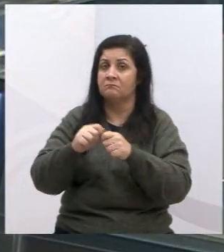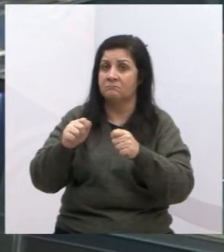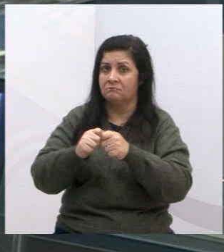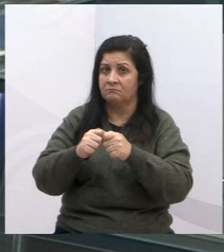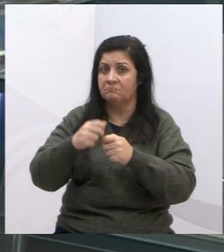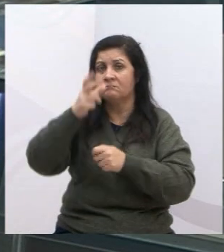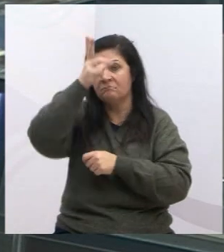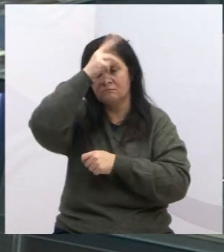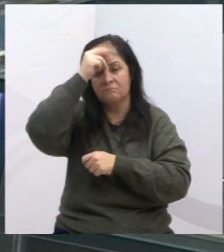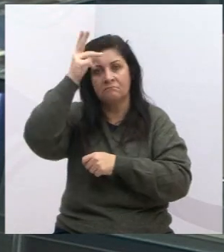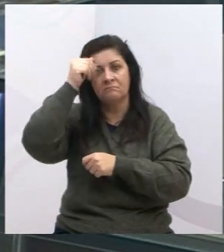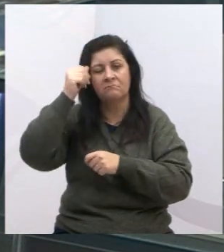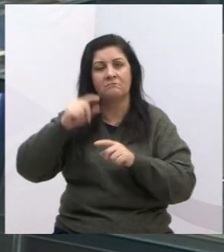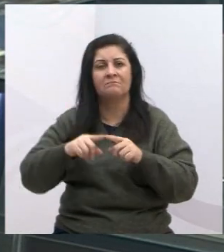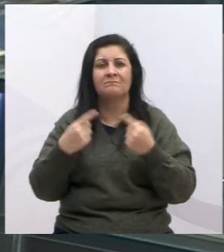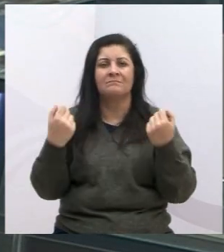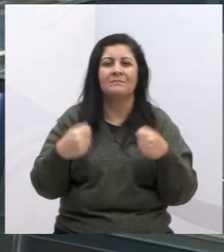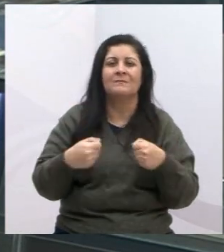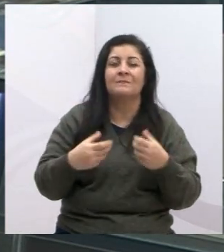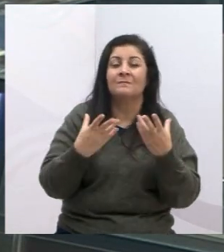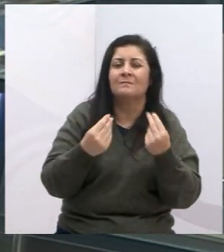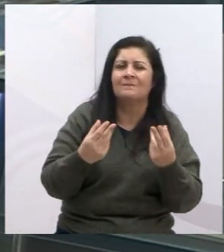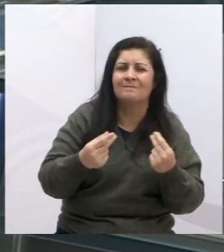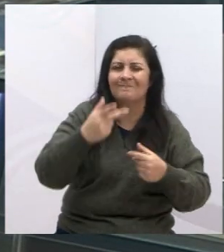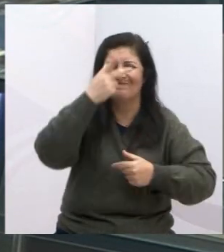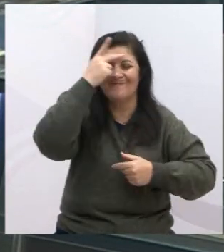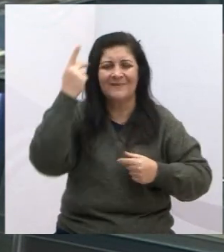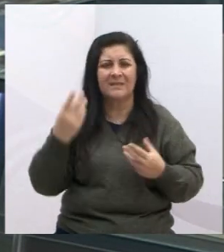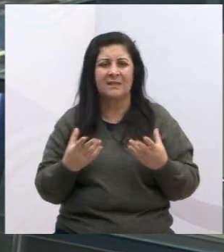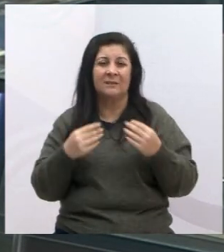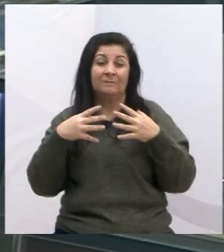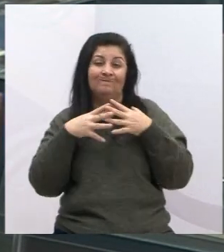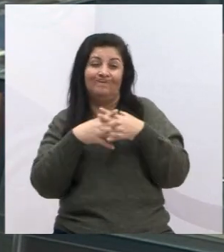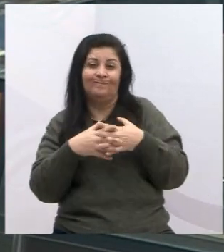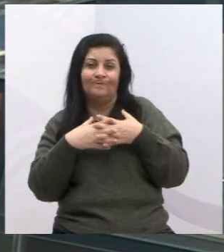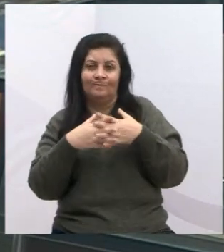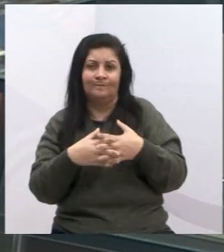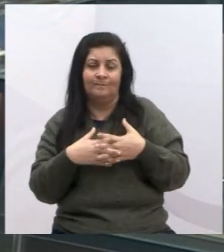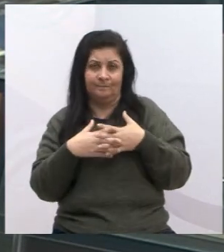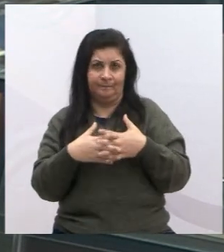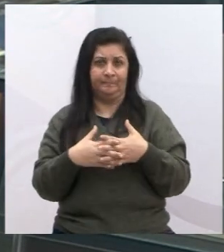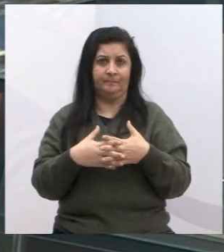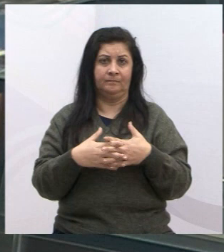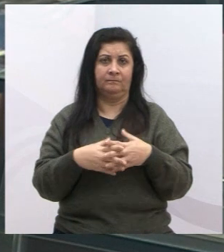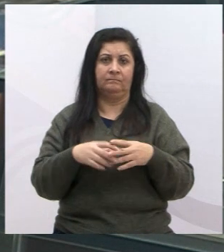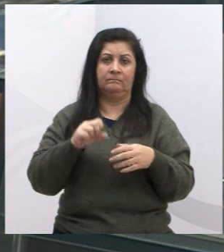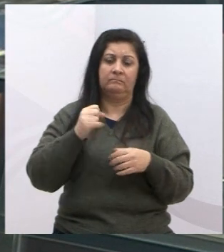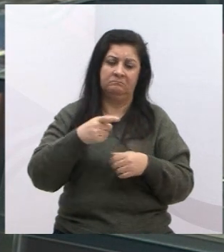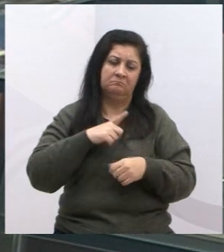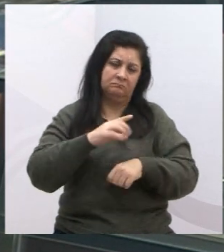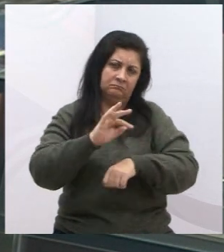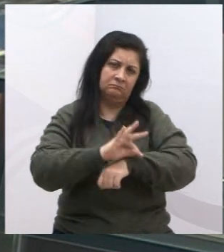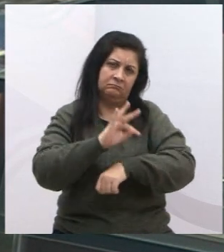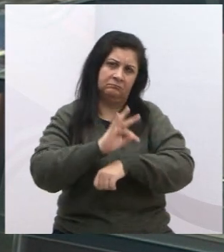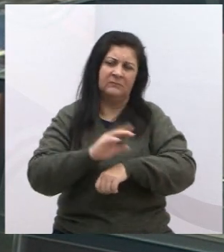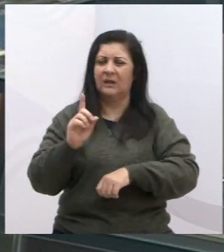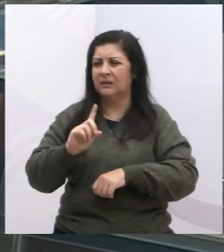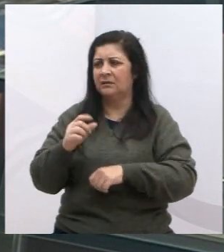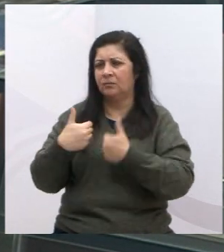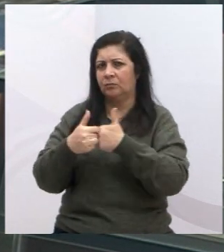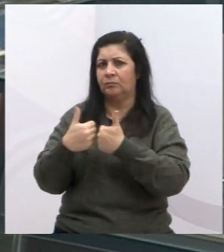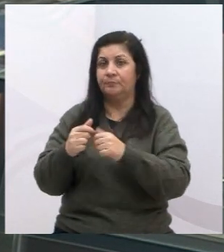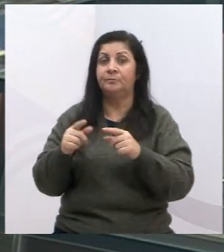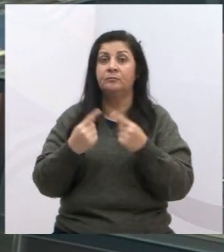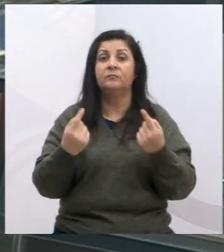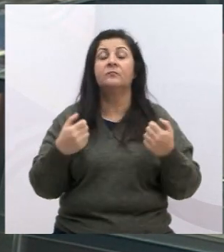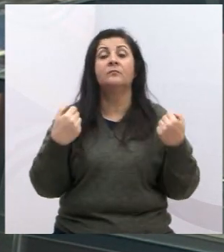demanda de muita gente, tem uma complexidade e uma especificidade, que é no caso o transporte público coletivo, se faz